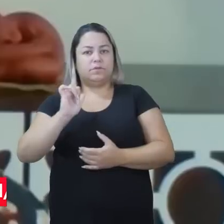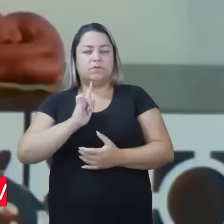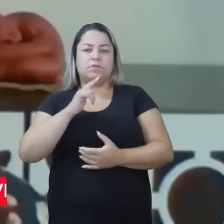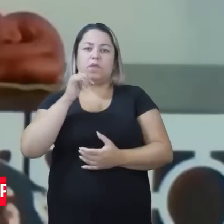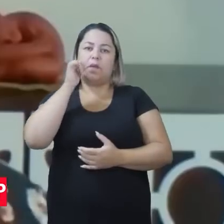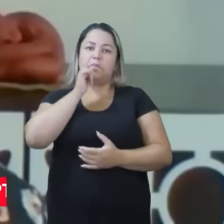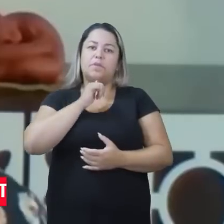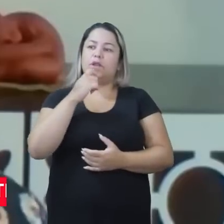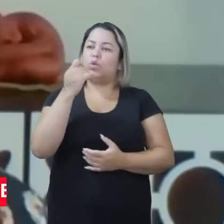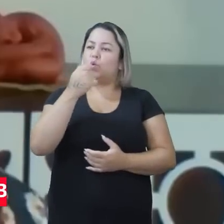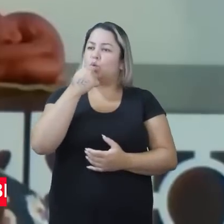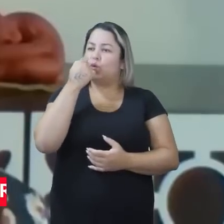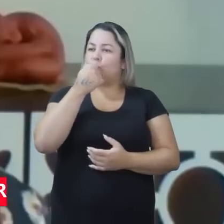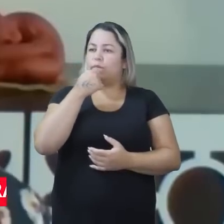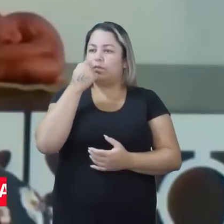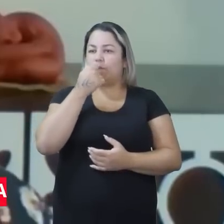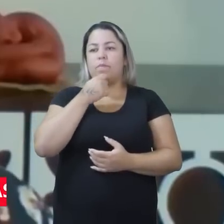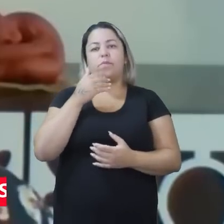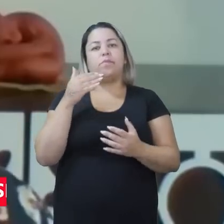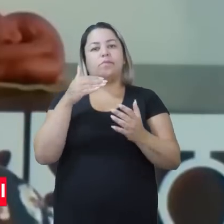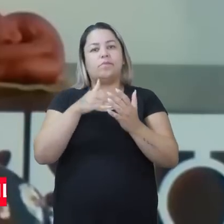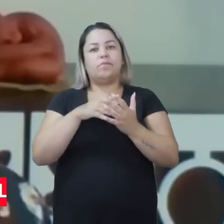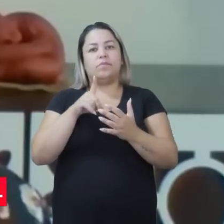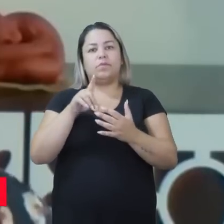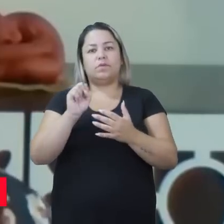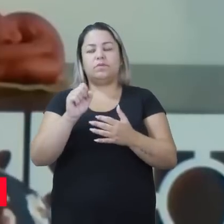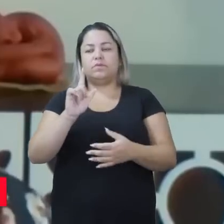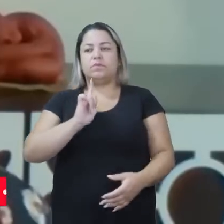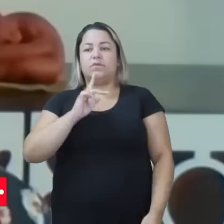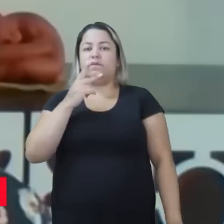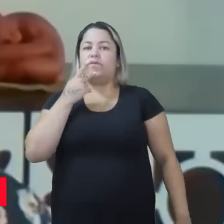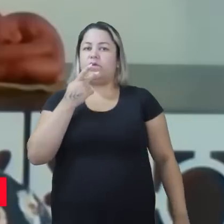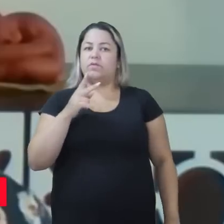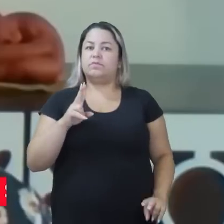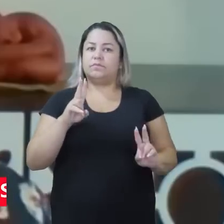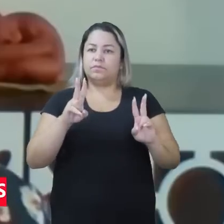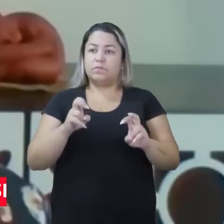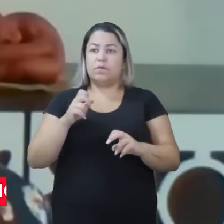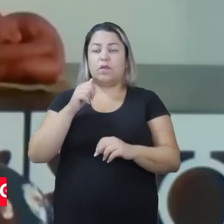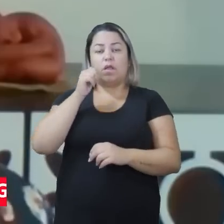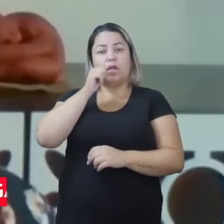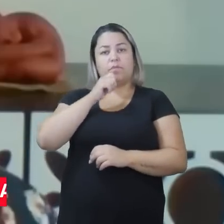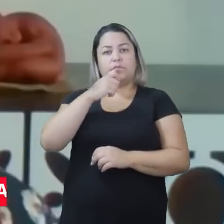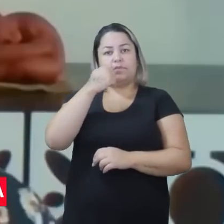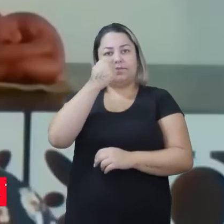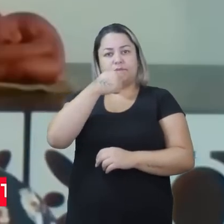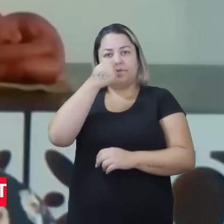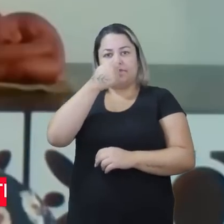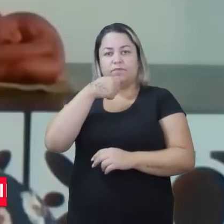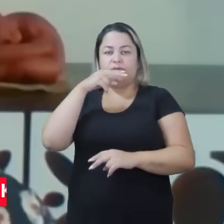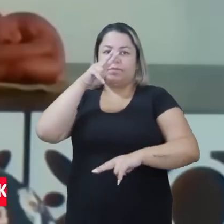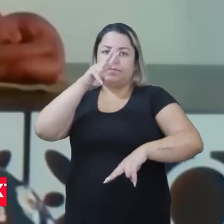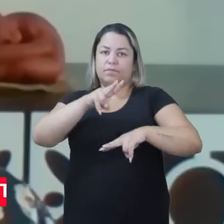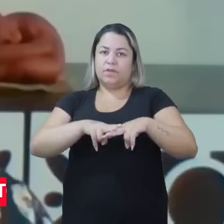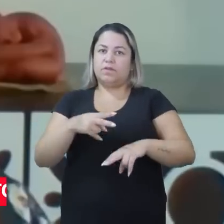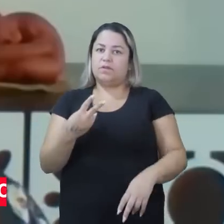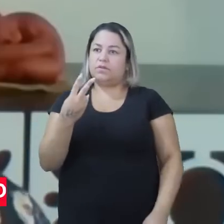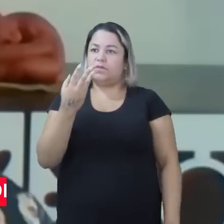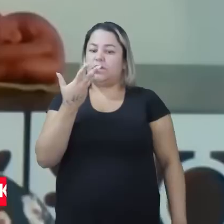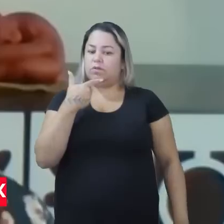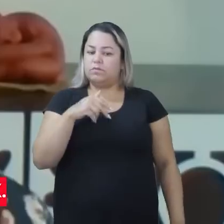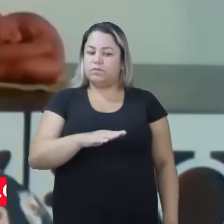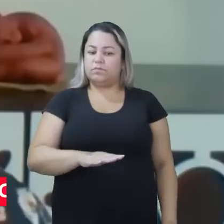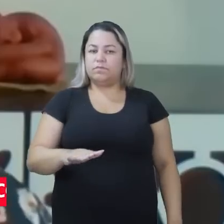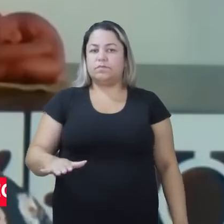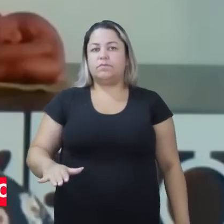do batom, né, nesses últimos dias, as pessoas têm falado muito sobre a moça do batom. Ela foi condenada, ela tem 2 crianças